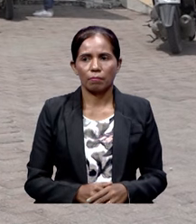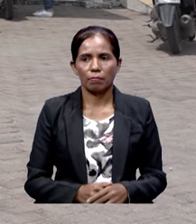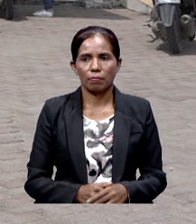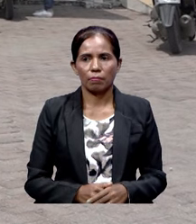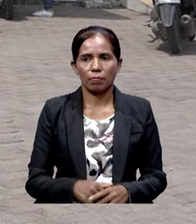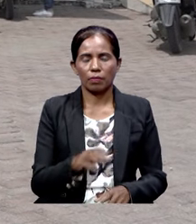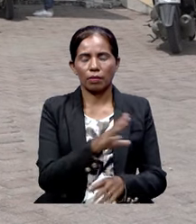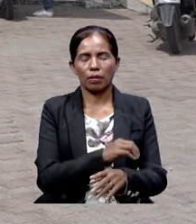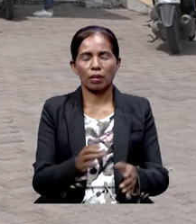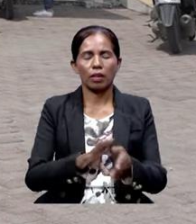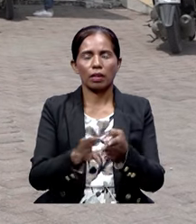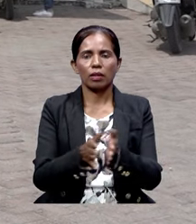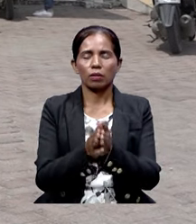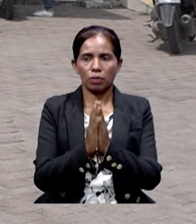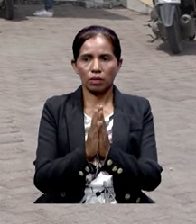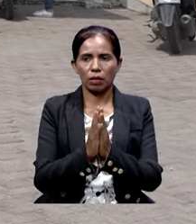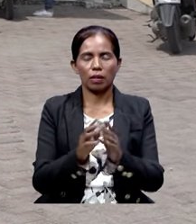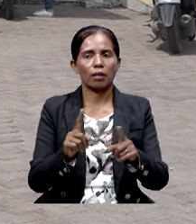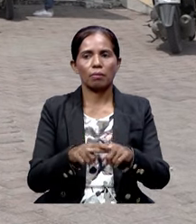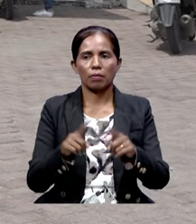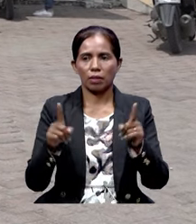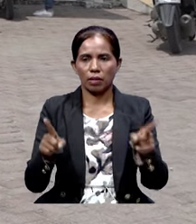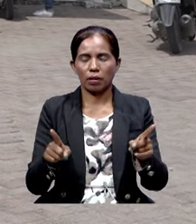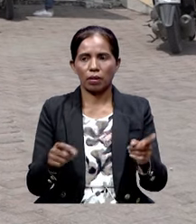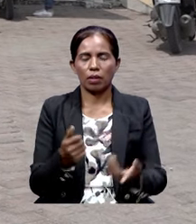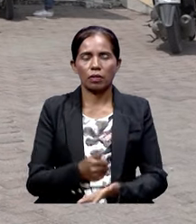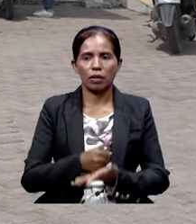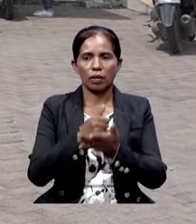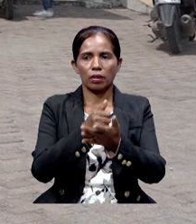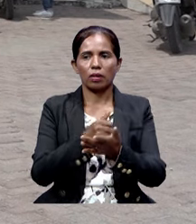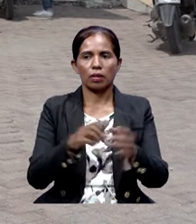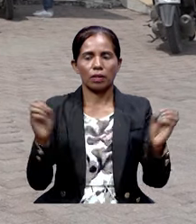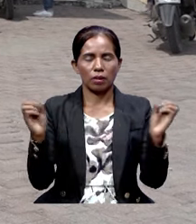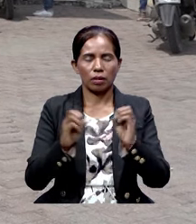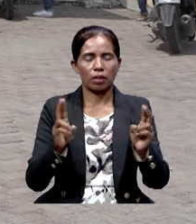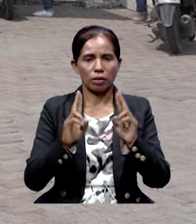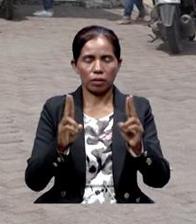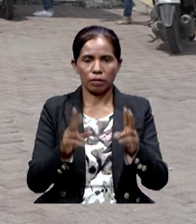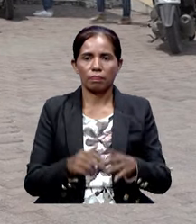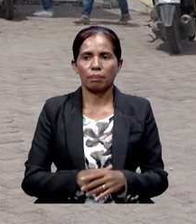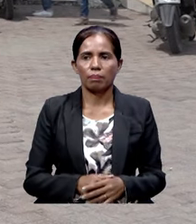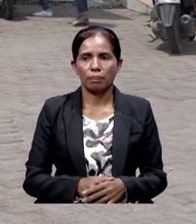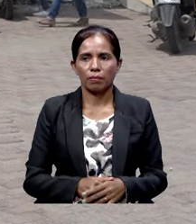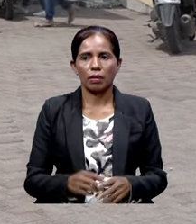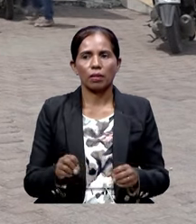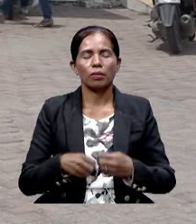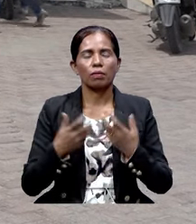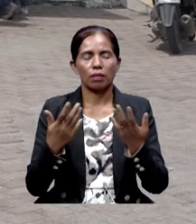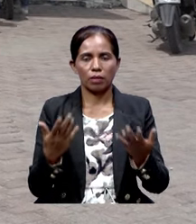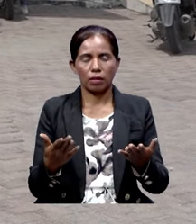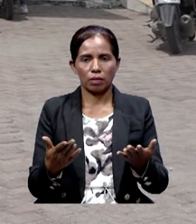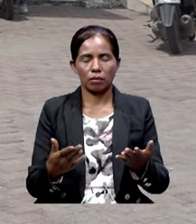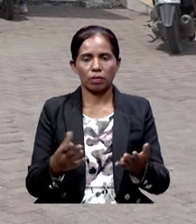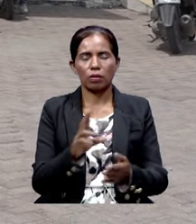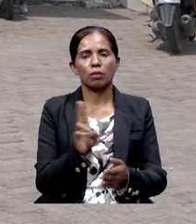Pedido com caráter urgência, mas B atende lá o urgente. O INSA